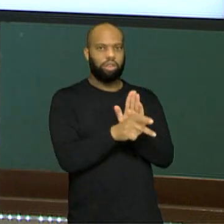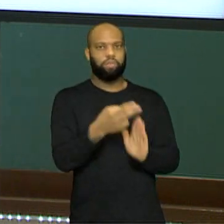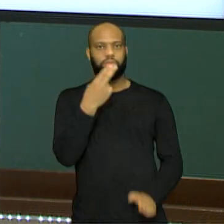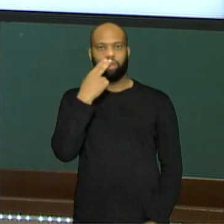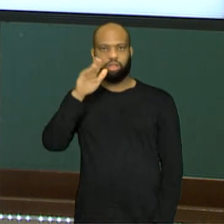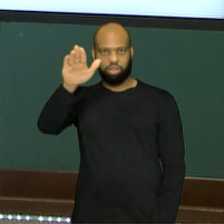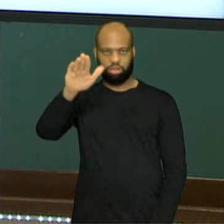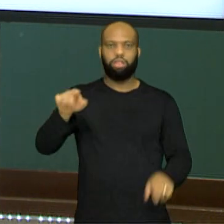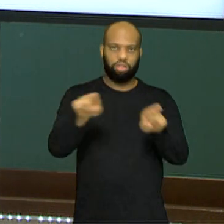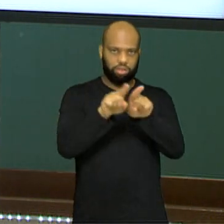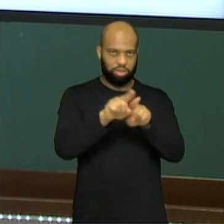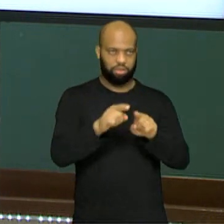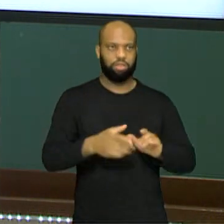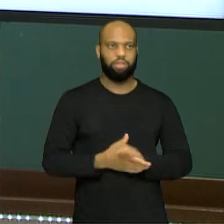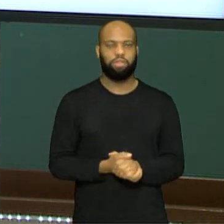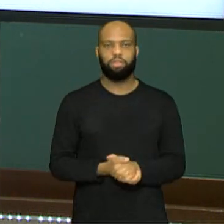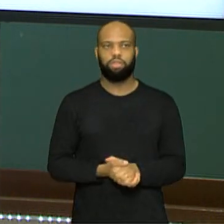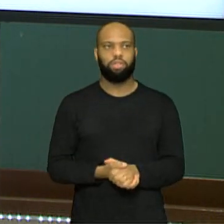nazistas.